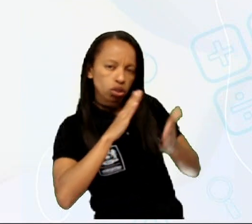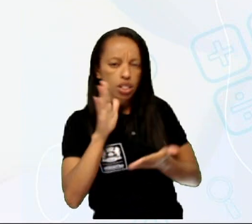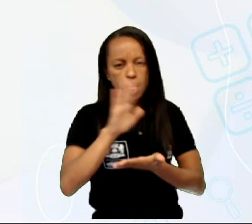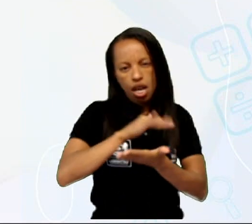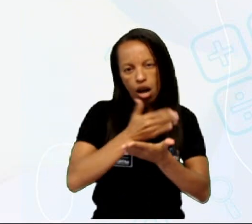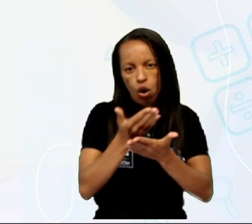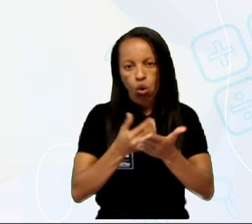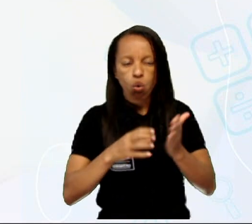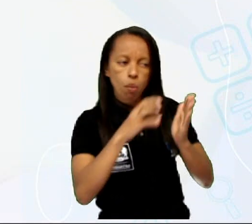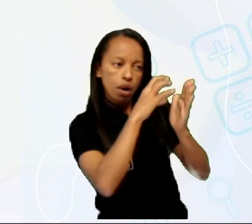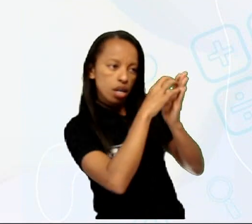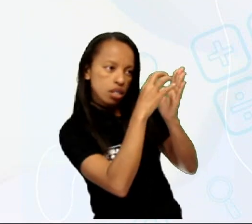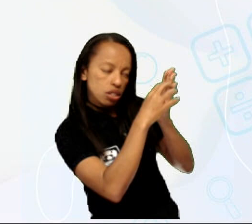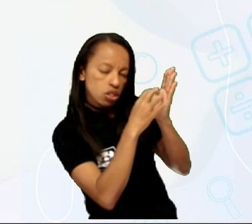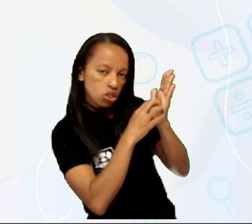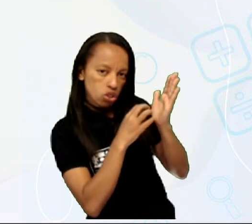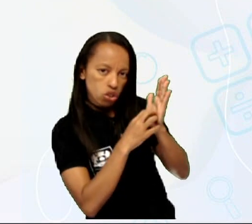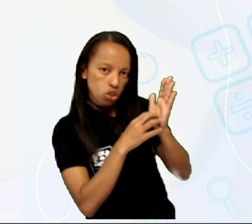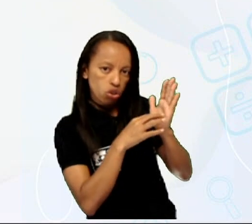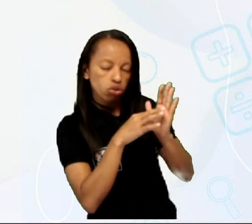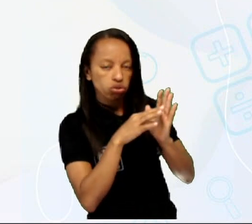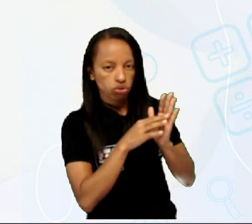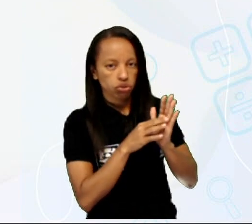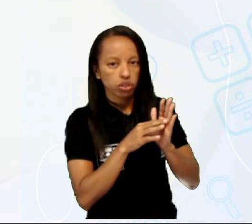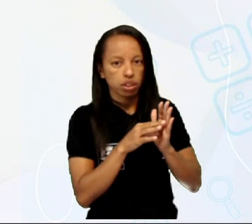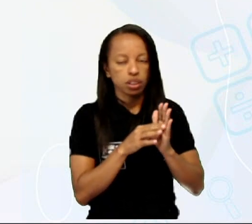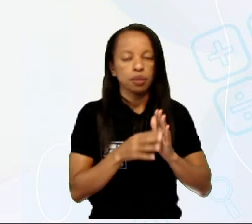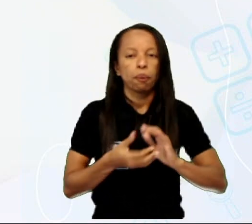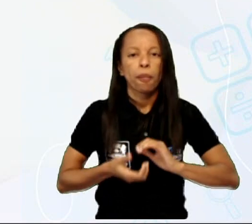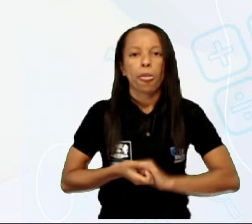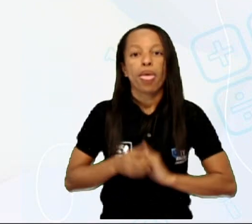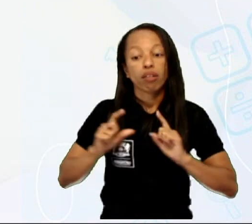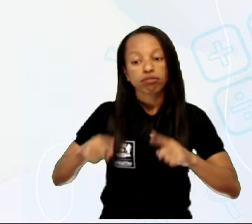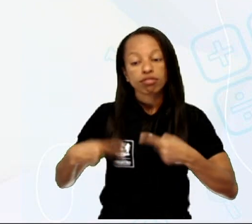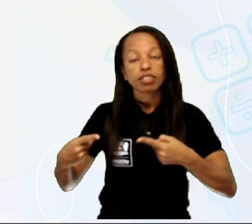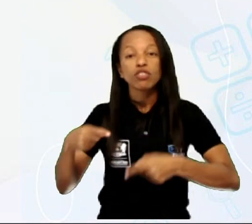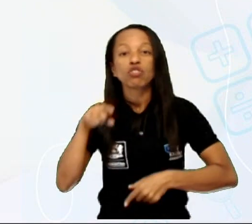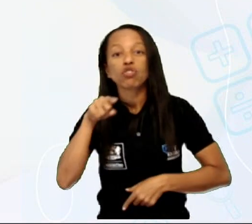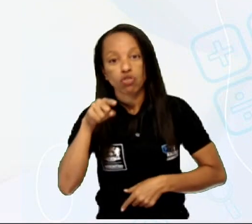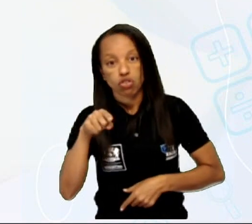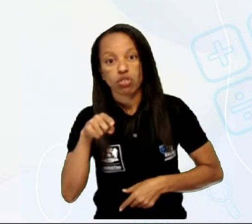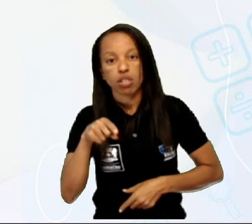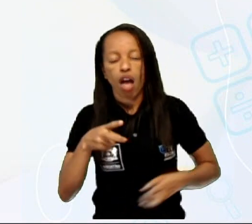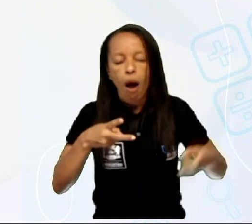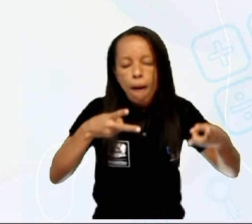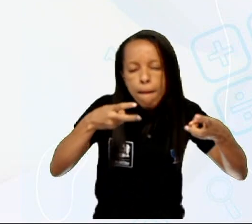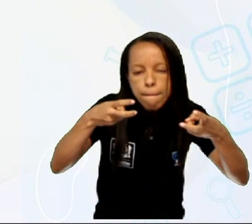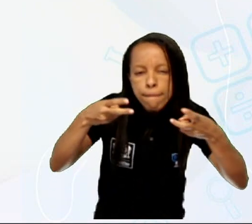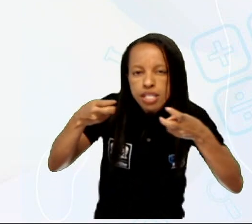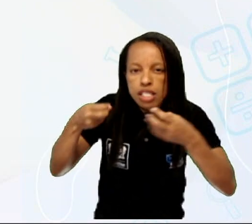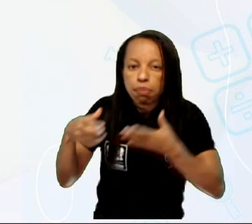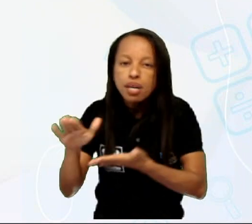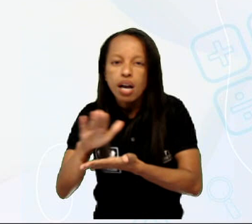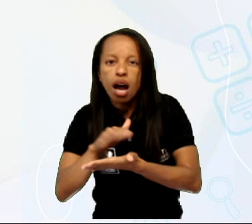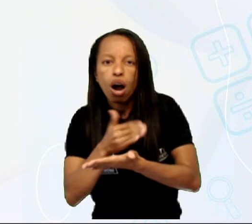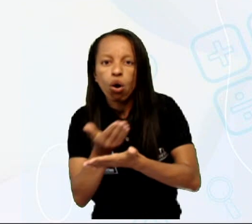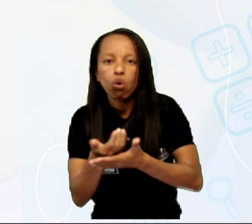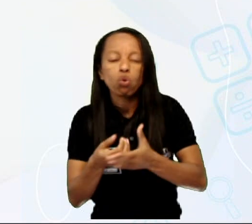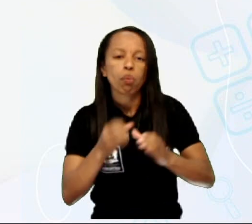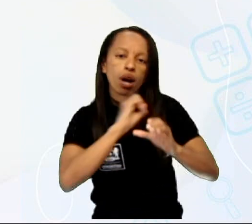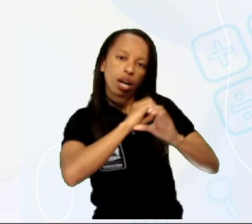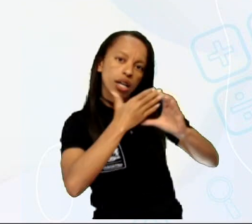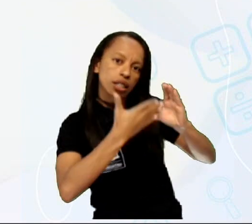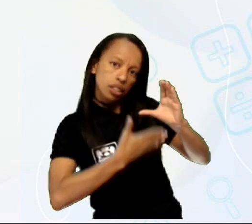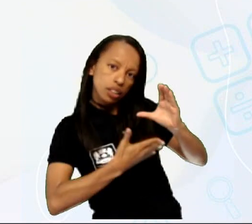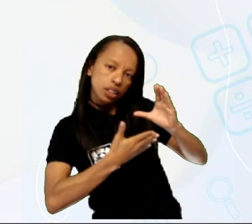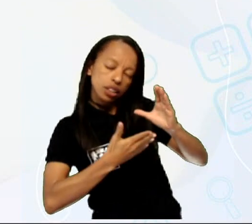de João Grilo, eu desafio você que está em casa a identificar algumas características do gênero textual